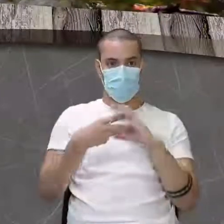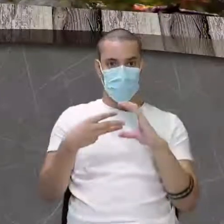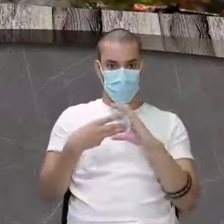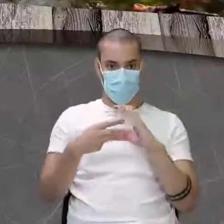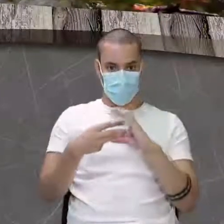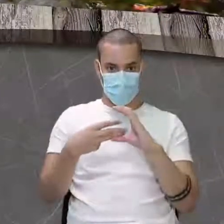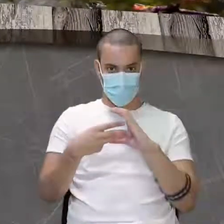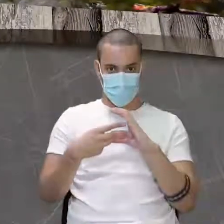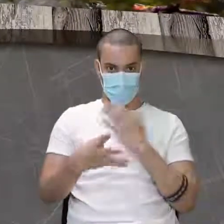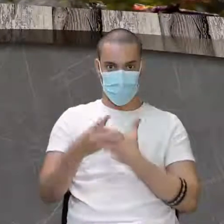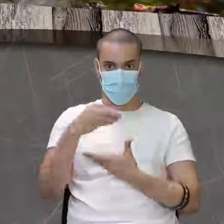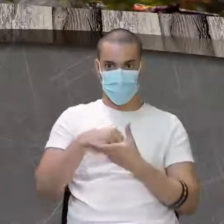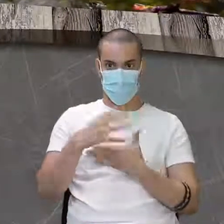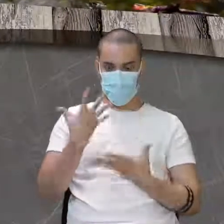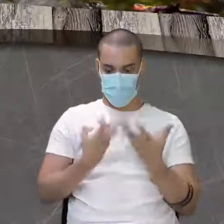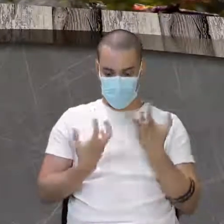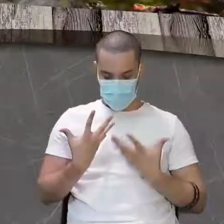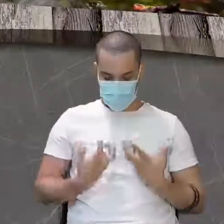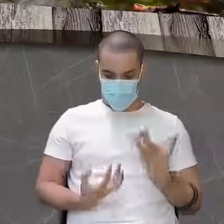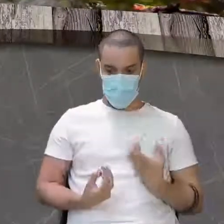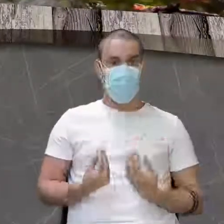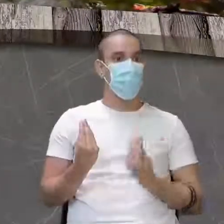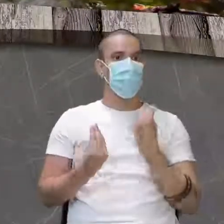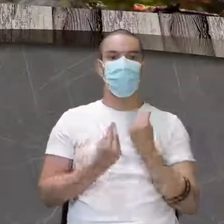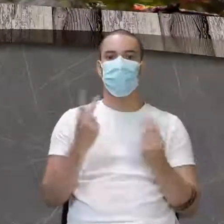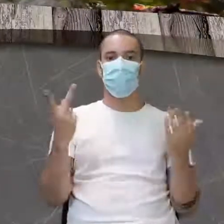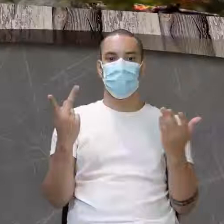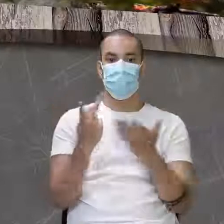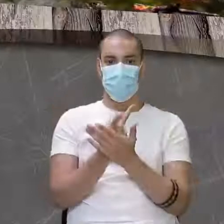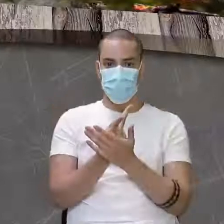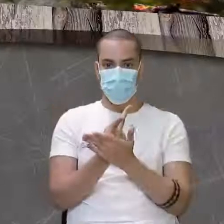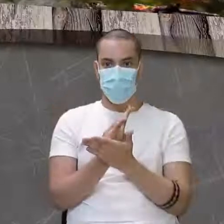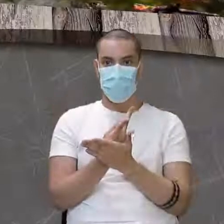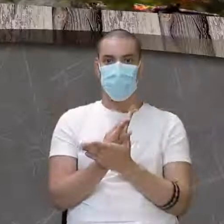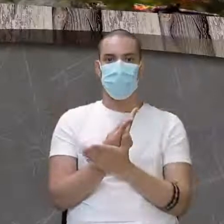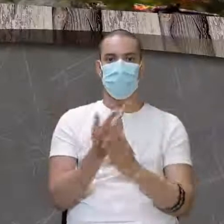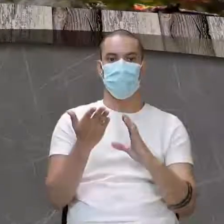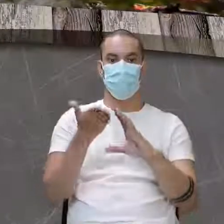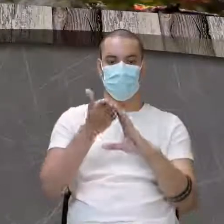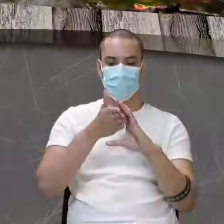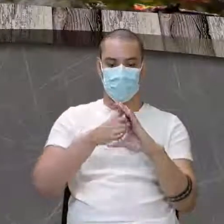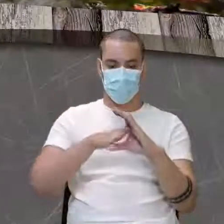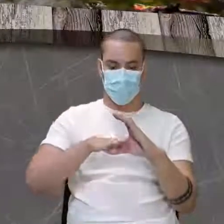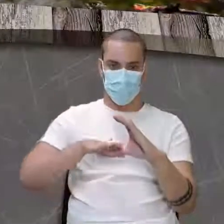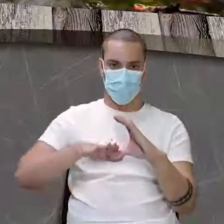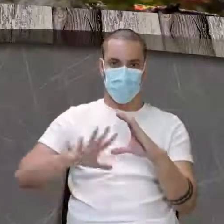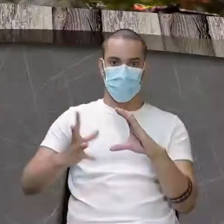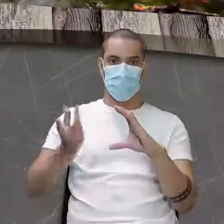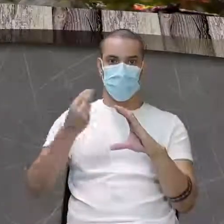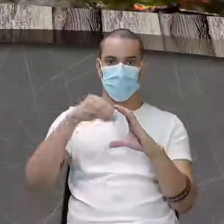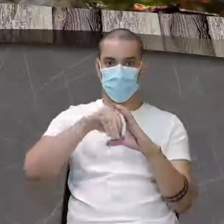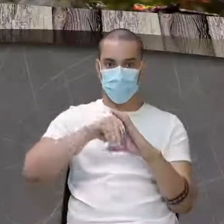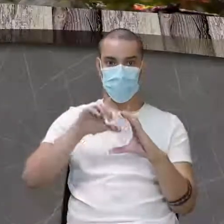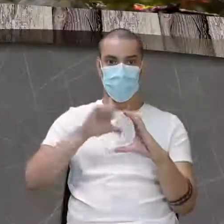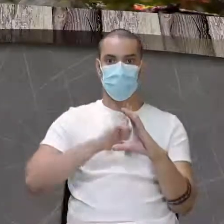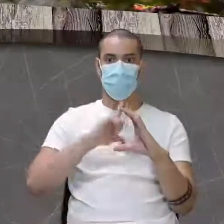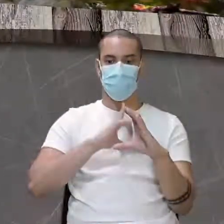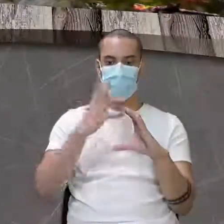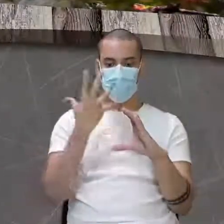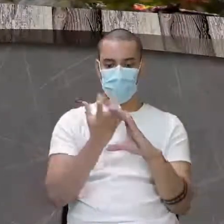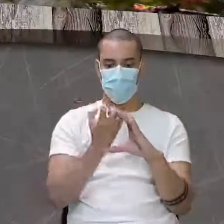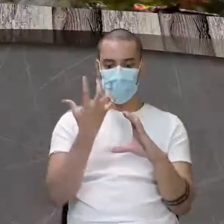passaram lá para o processo de digestão dentro das nossas células, lá nas mitocôndrias, você vai ter essa respiração celular